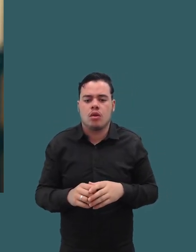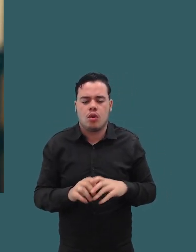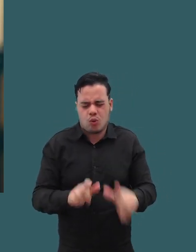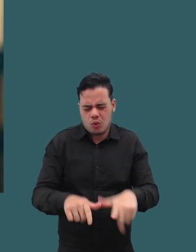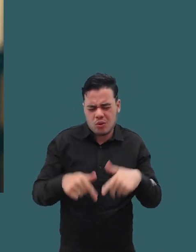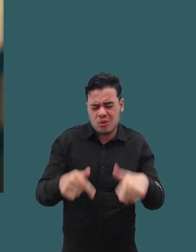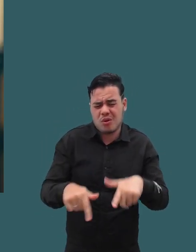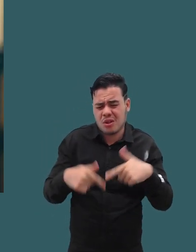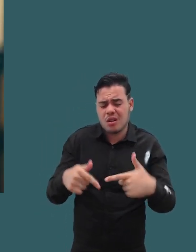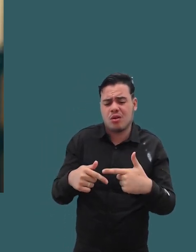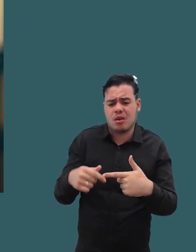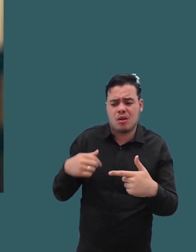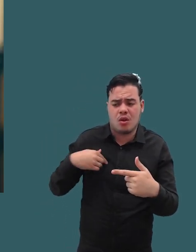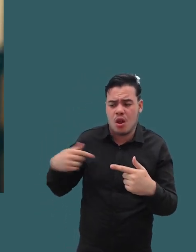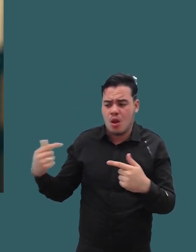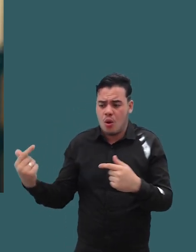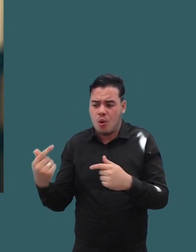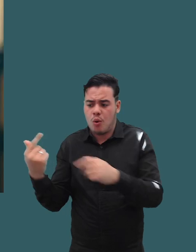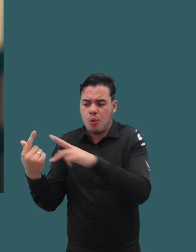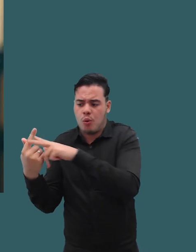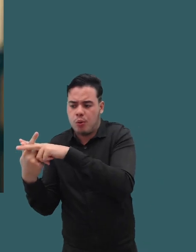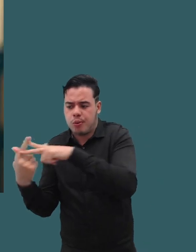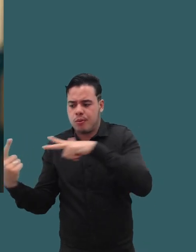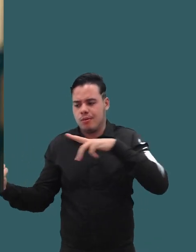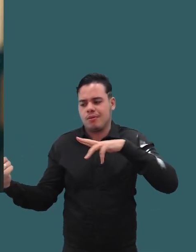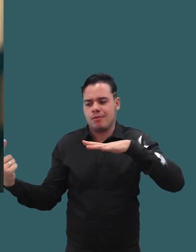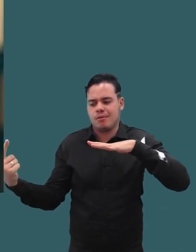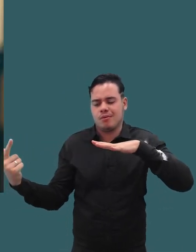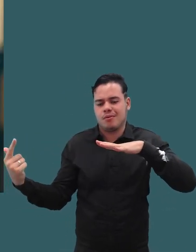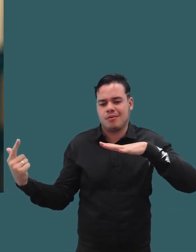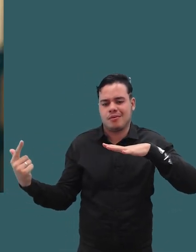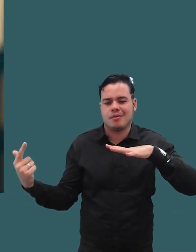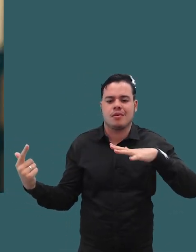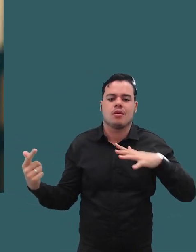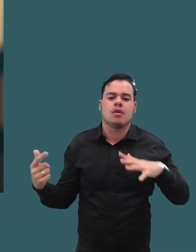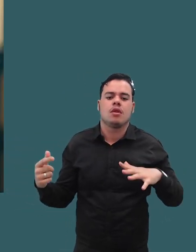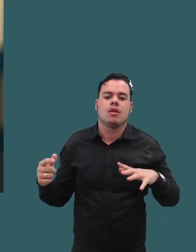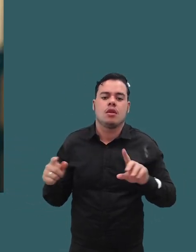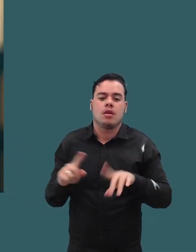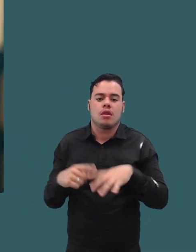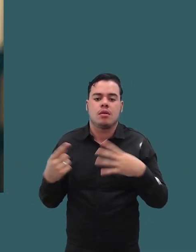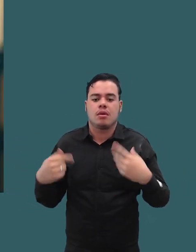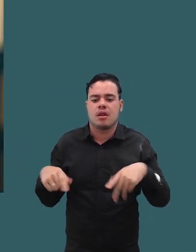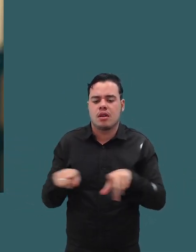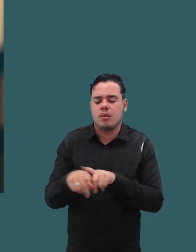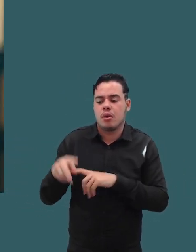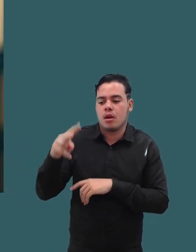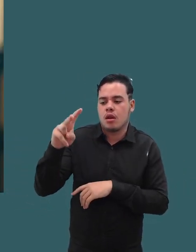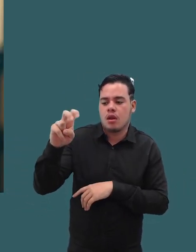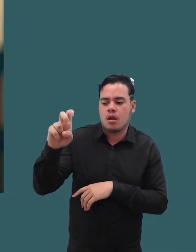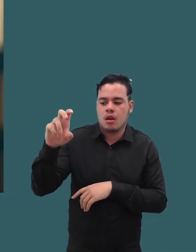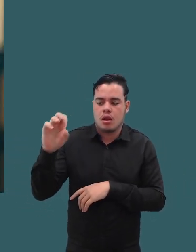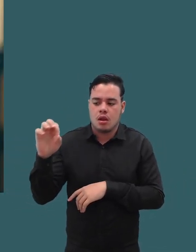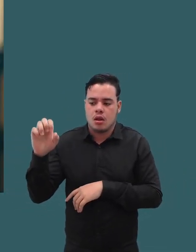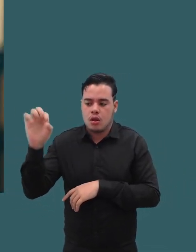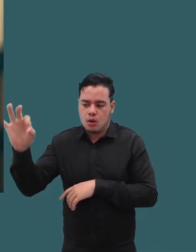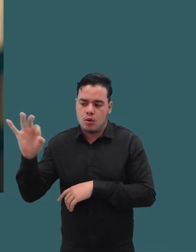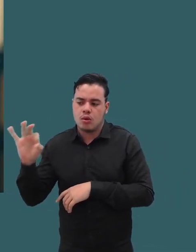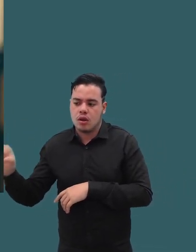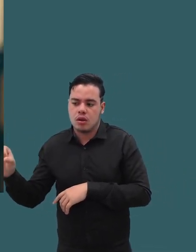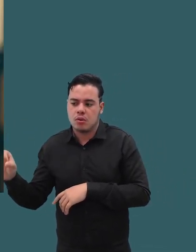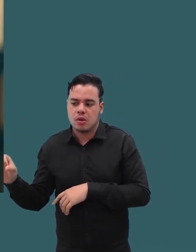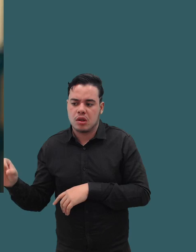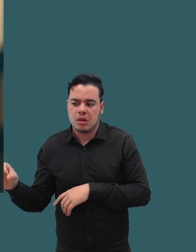vezes isolados, distantes uns dos outros. Mais ou menos 50%, talvez um pouco mais,